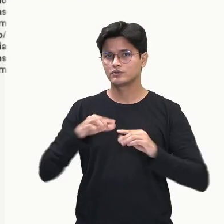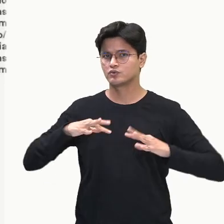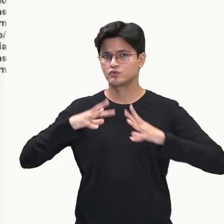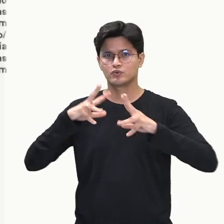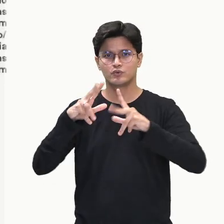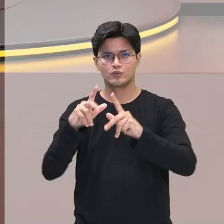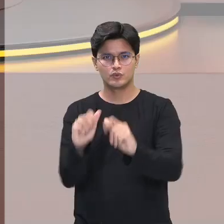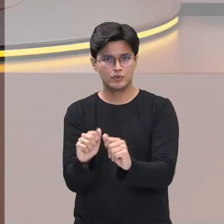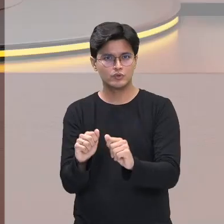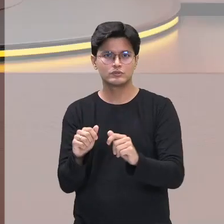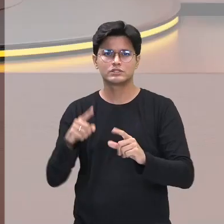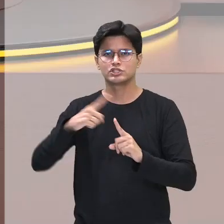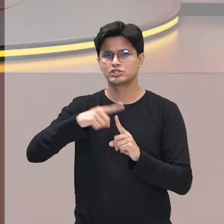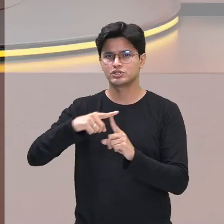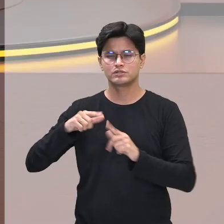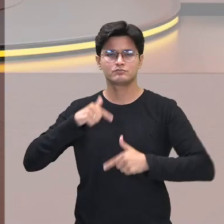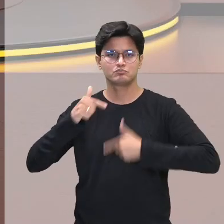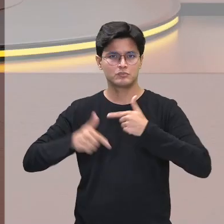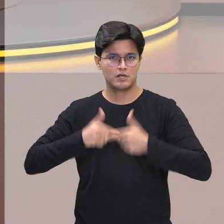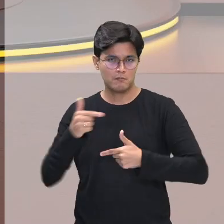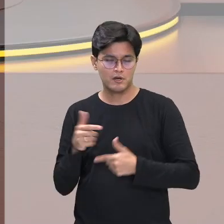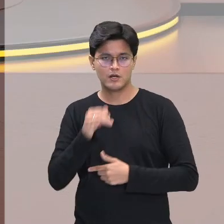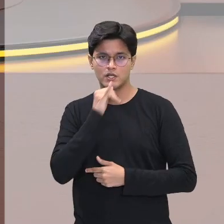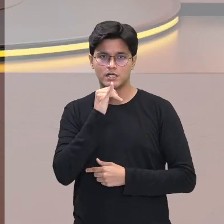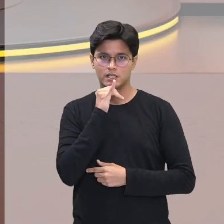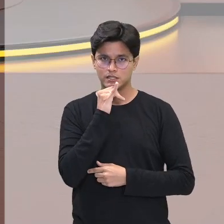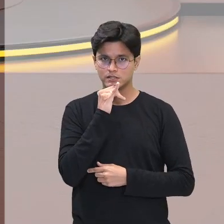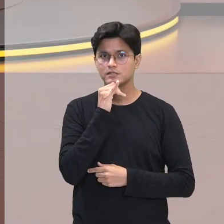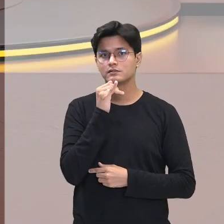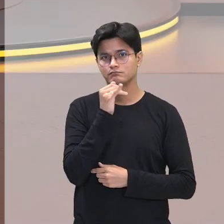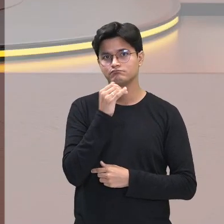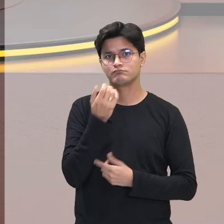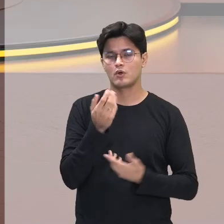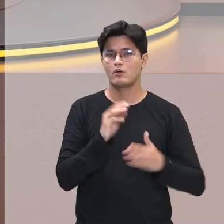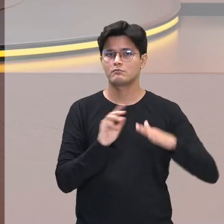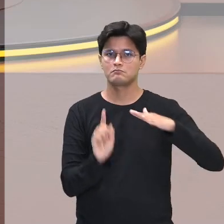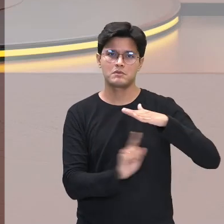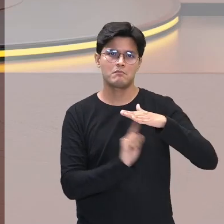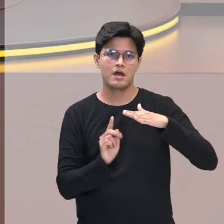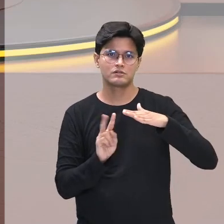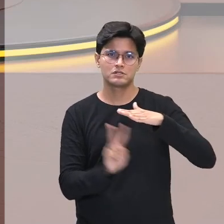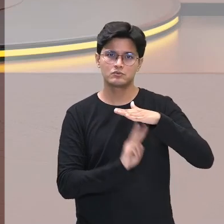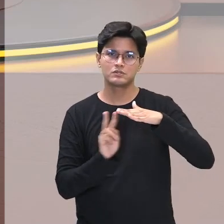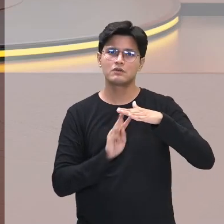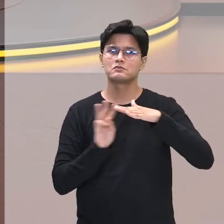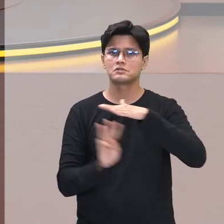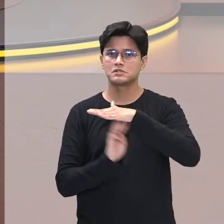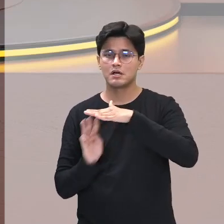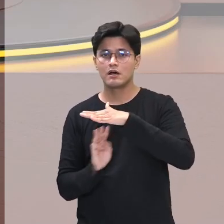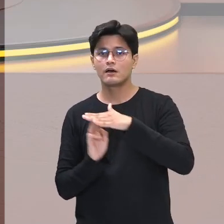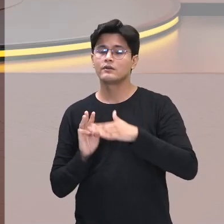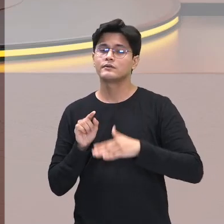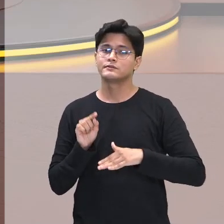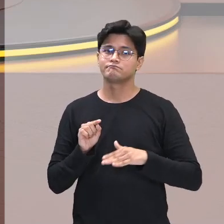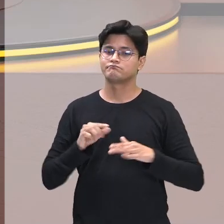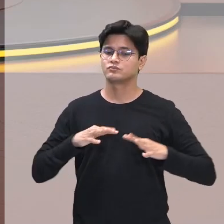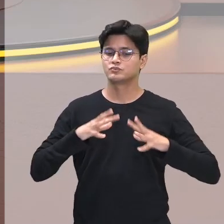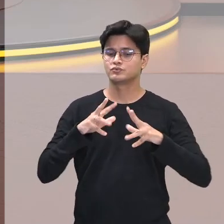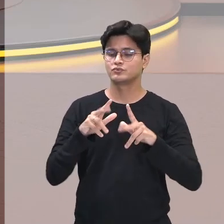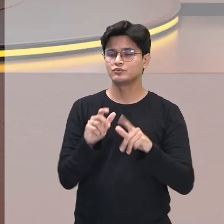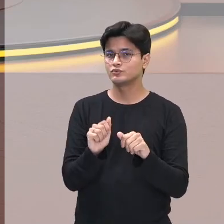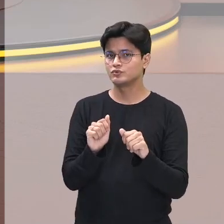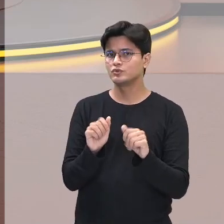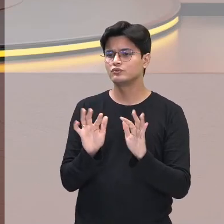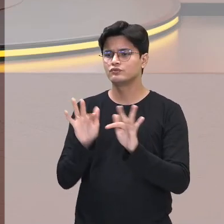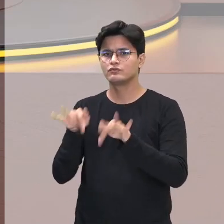atividades. Se a gente for pensar nos setores da atividade, como o setor primário, secundário e terciário, tudo se